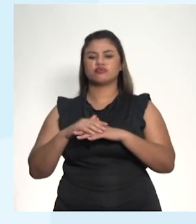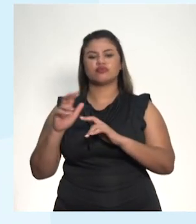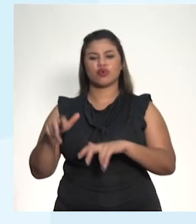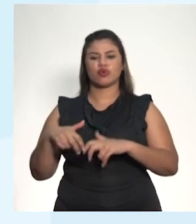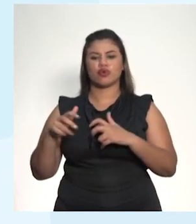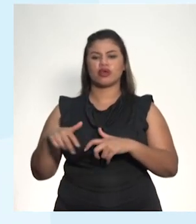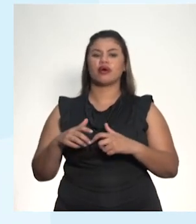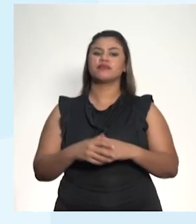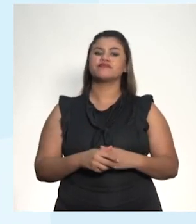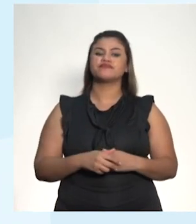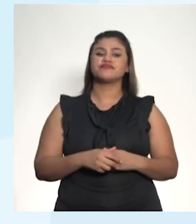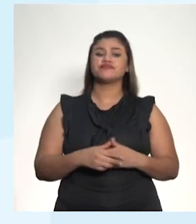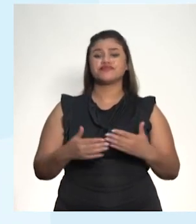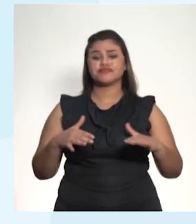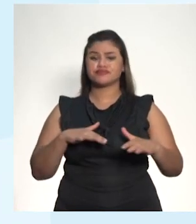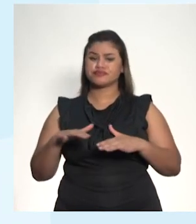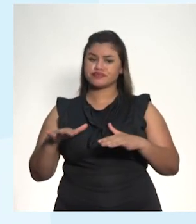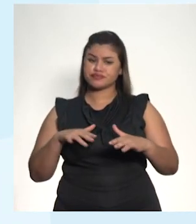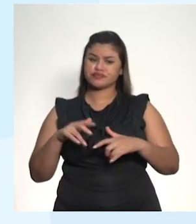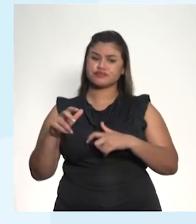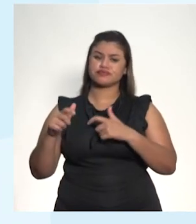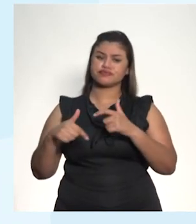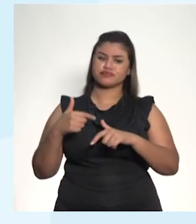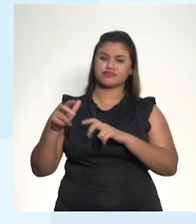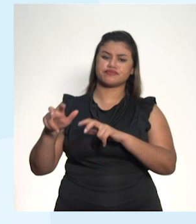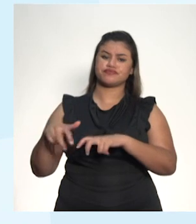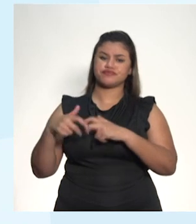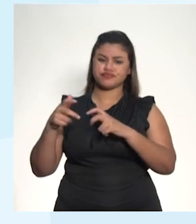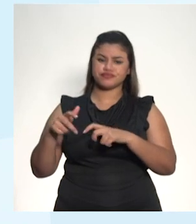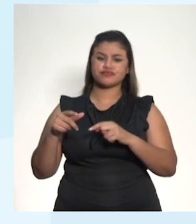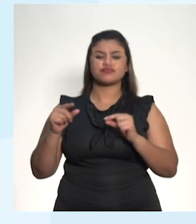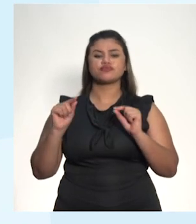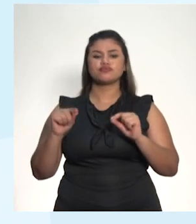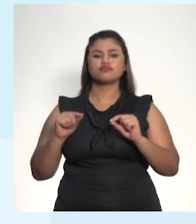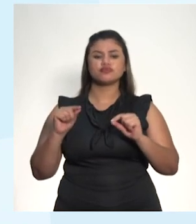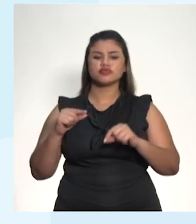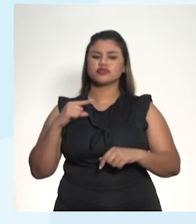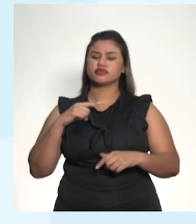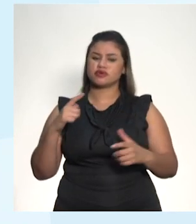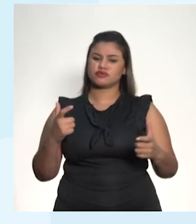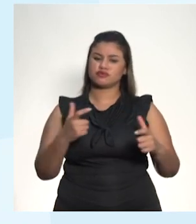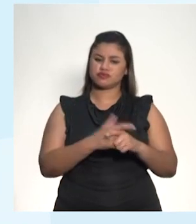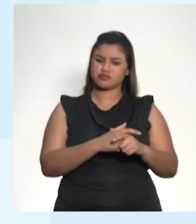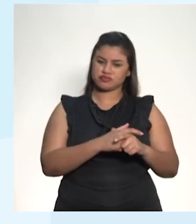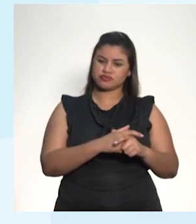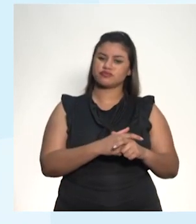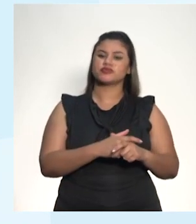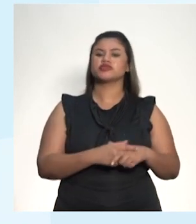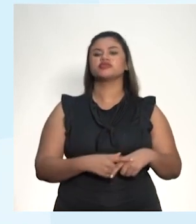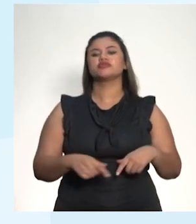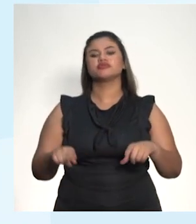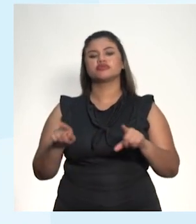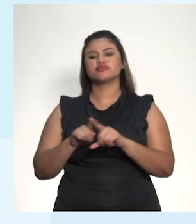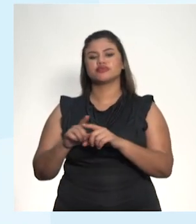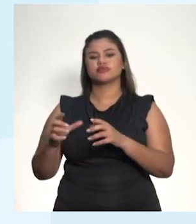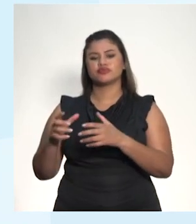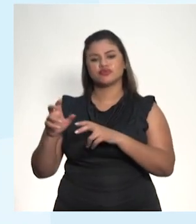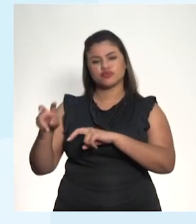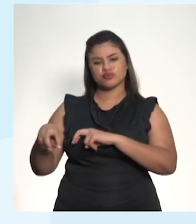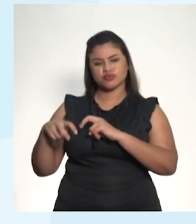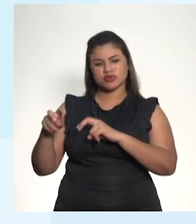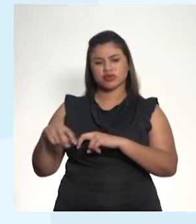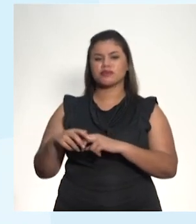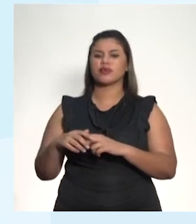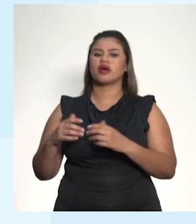nesse movimento dos trabalhadores rurais, eles encontram, a gente vai encontrar os pequenos trabalhadores, né, e trabalhadores do campo, né,